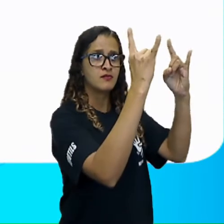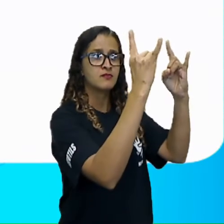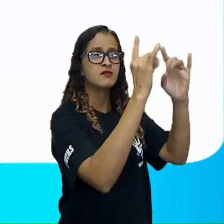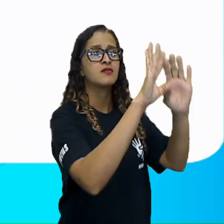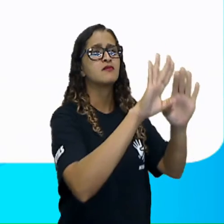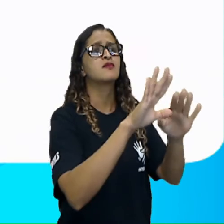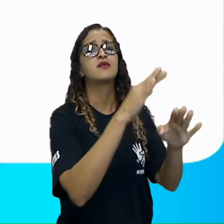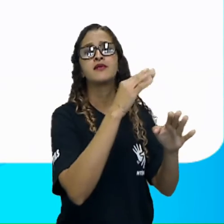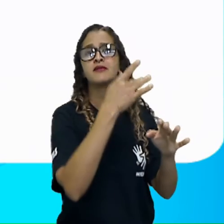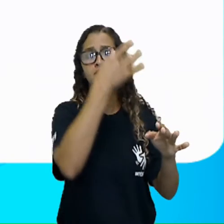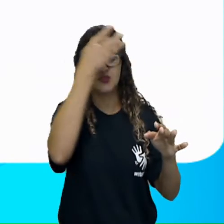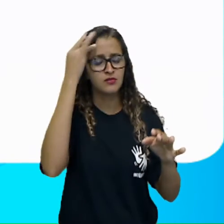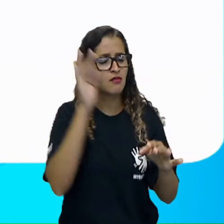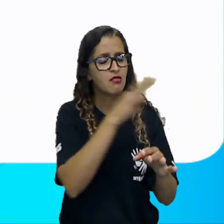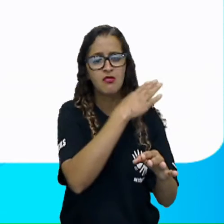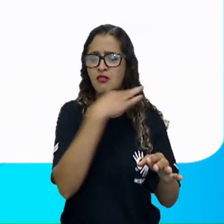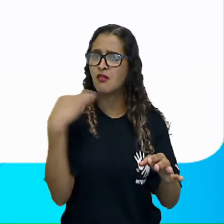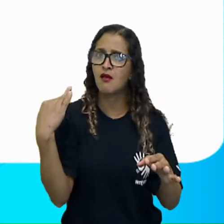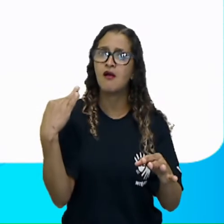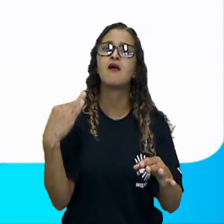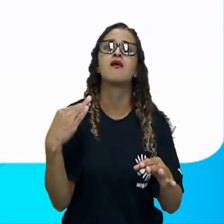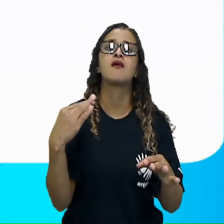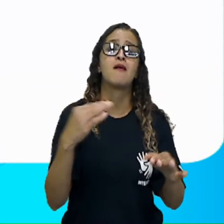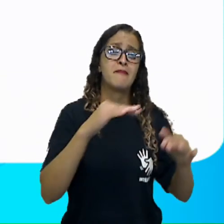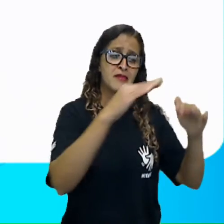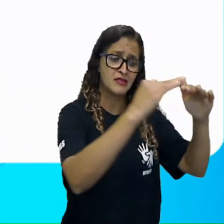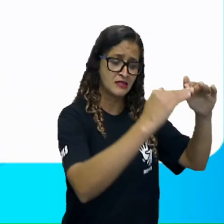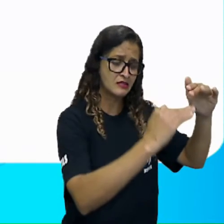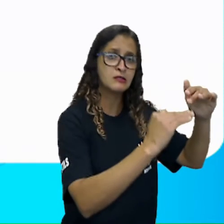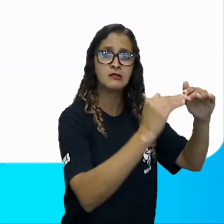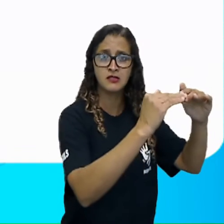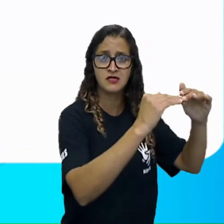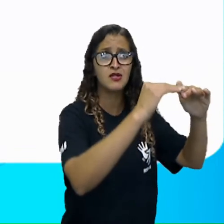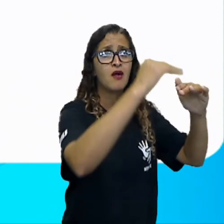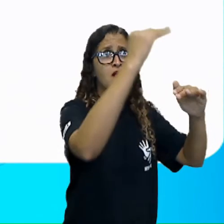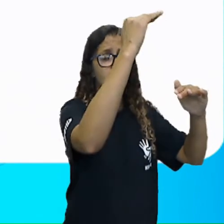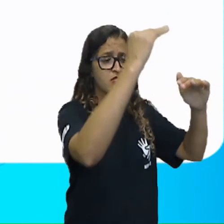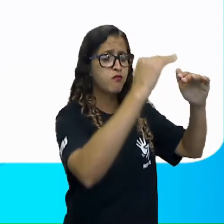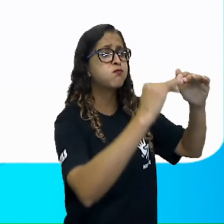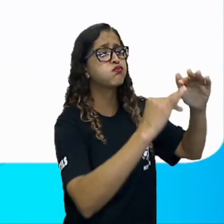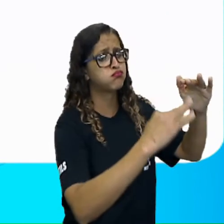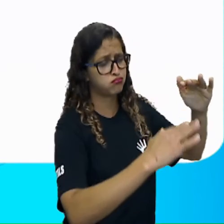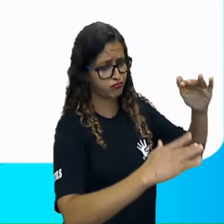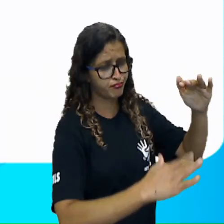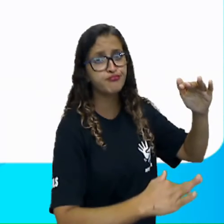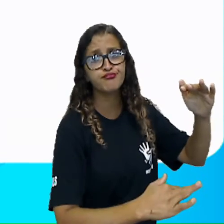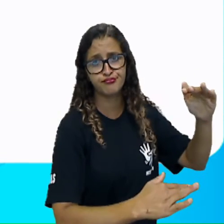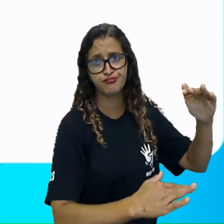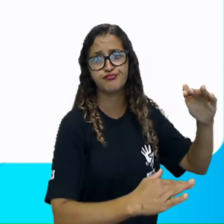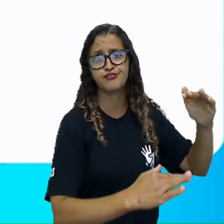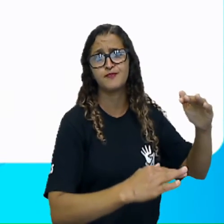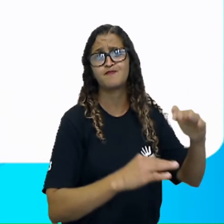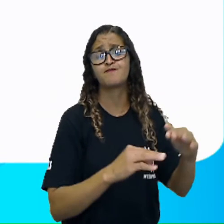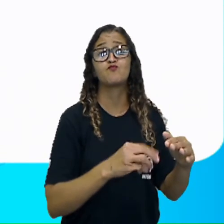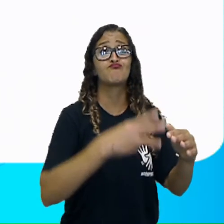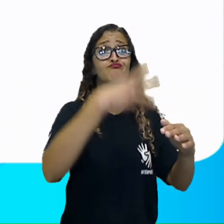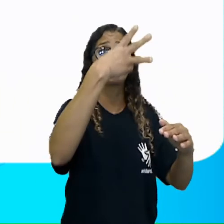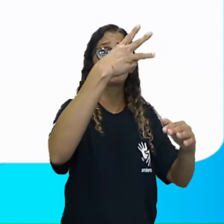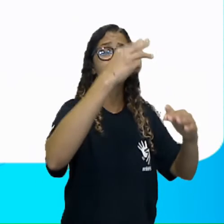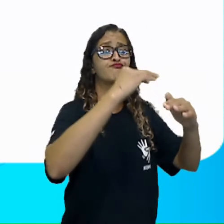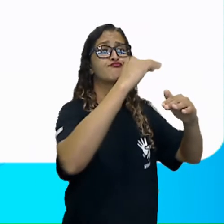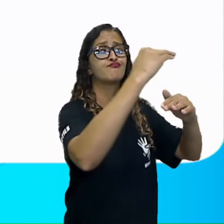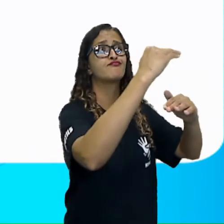2 andares superiores desabaram sobre o térreo do edifício de 3